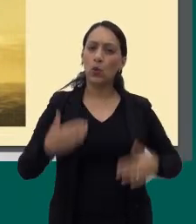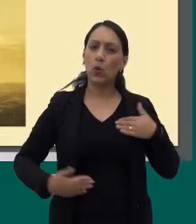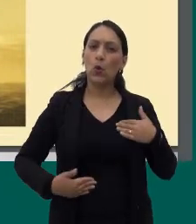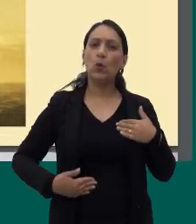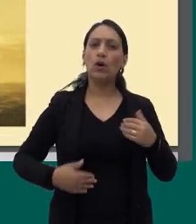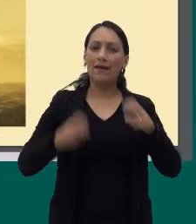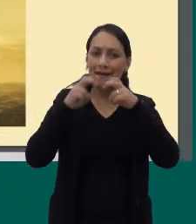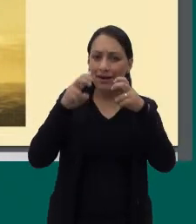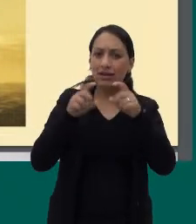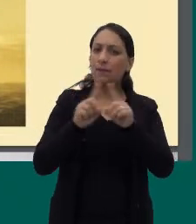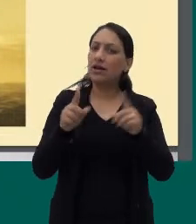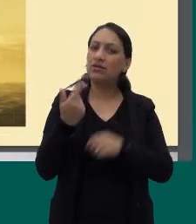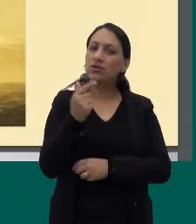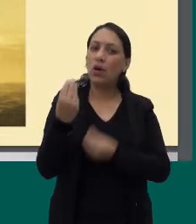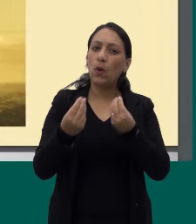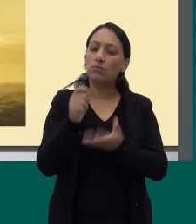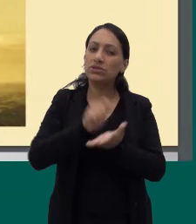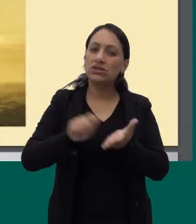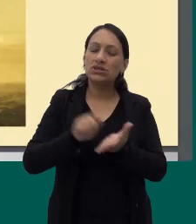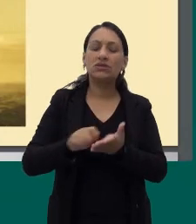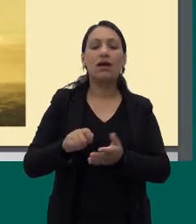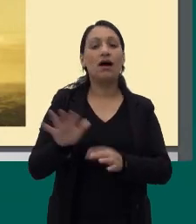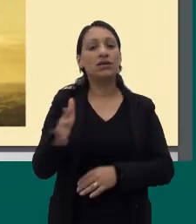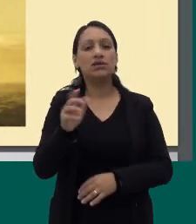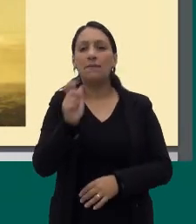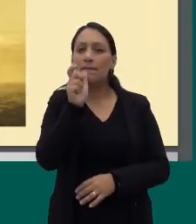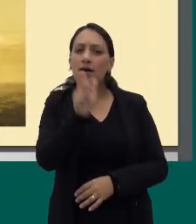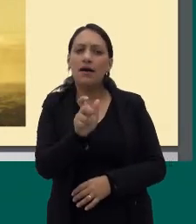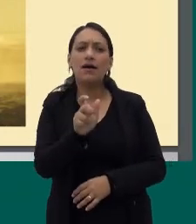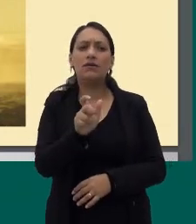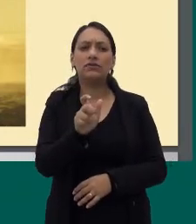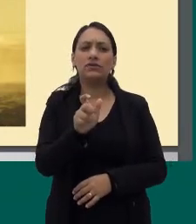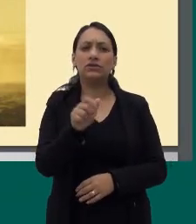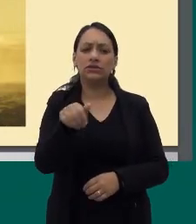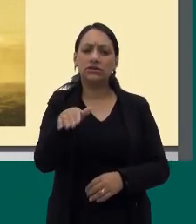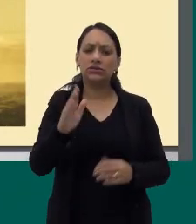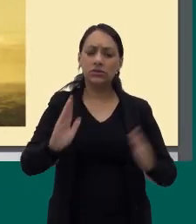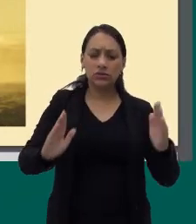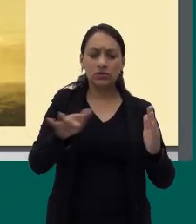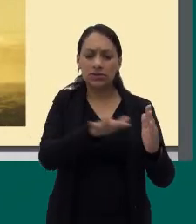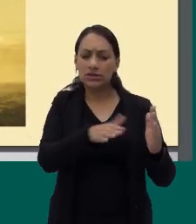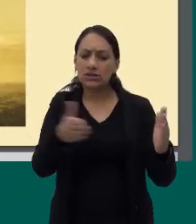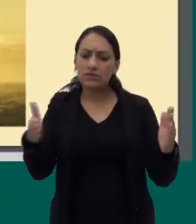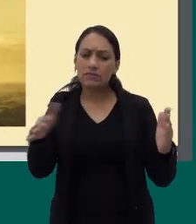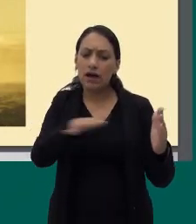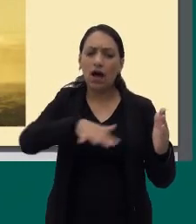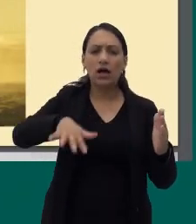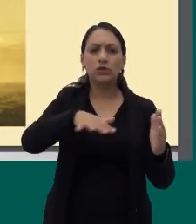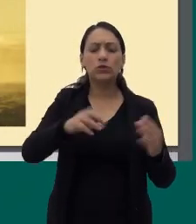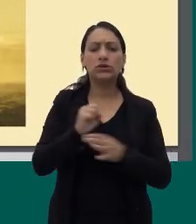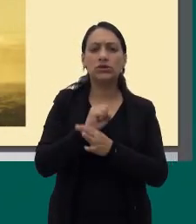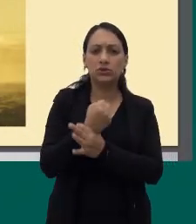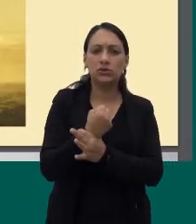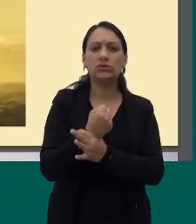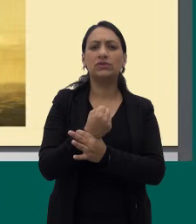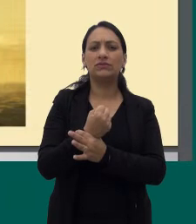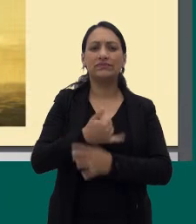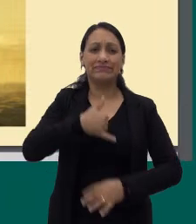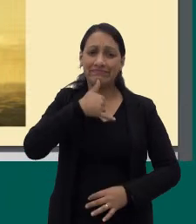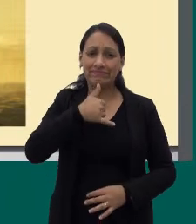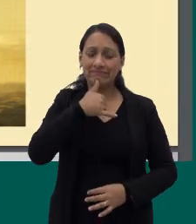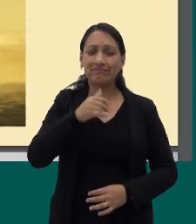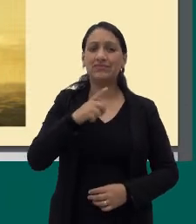então, bom, vamos pôr em palavras, vamos ter um espaço de sigilo, um espaço seguro. Infelizmente, se tem